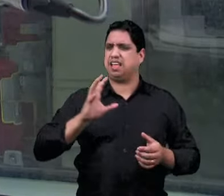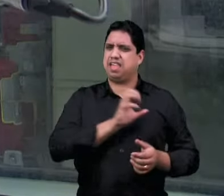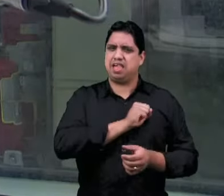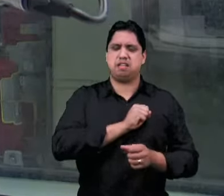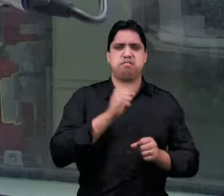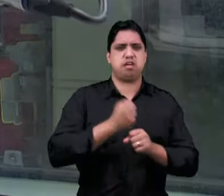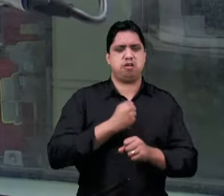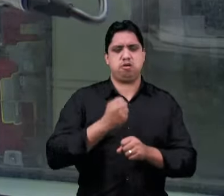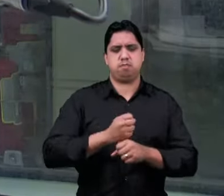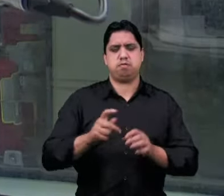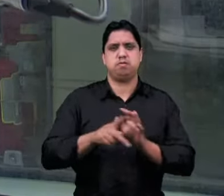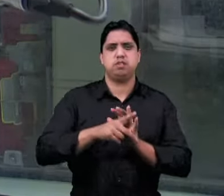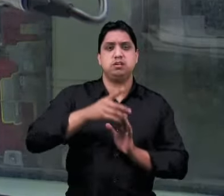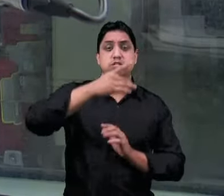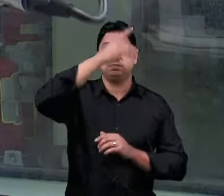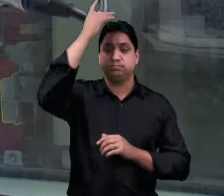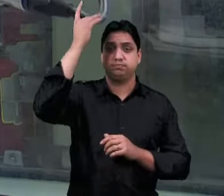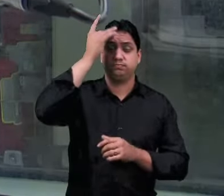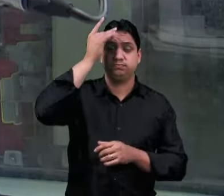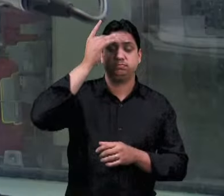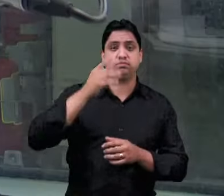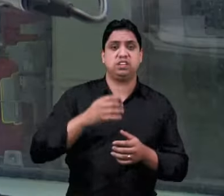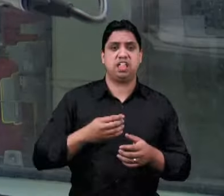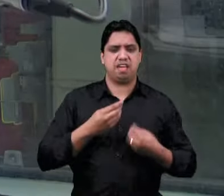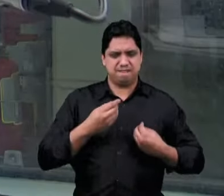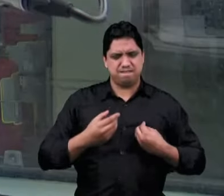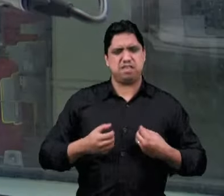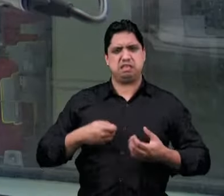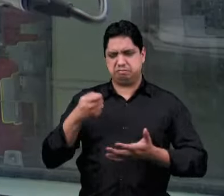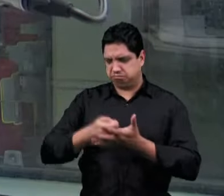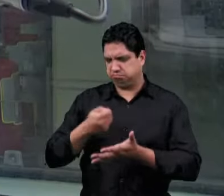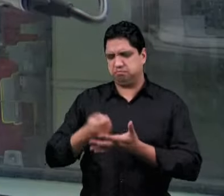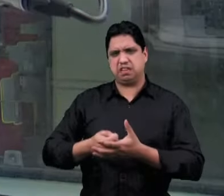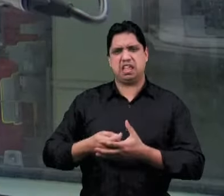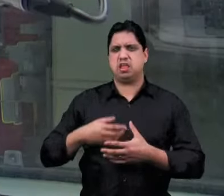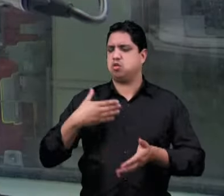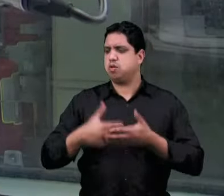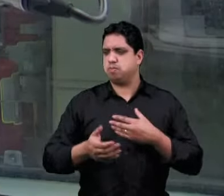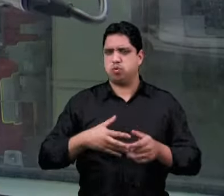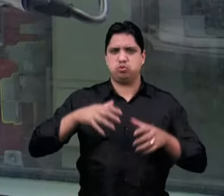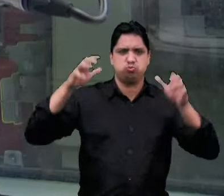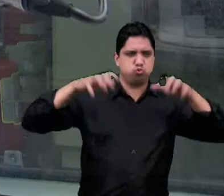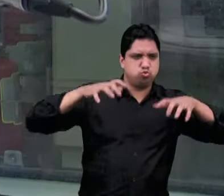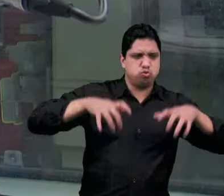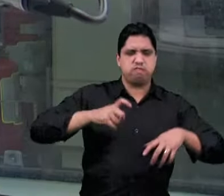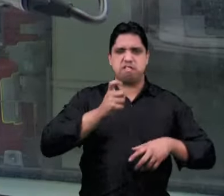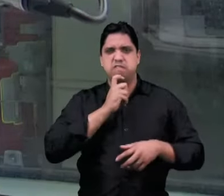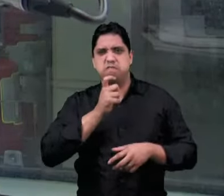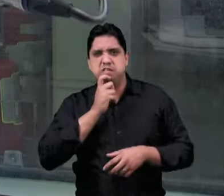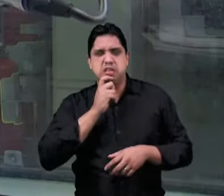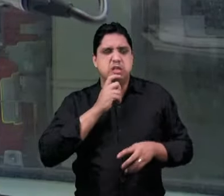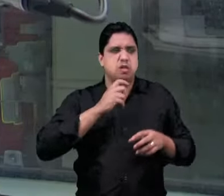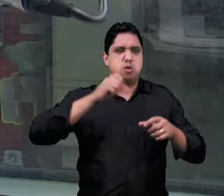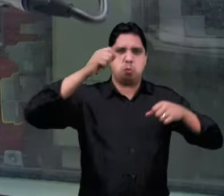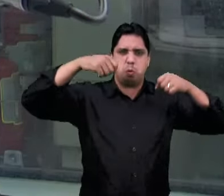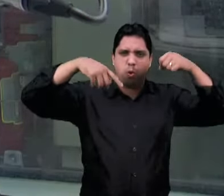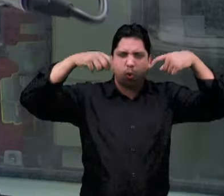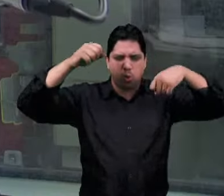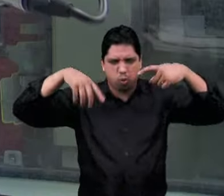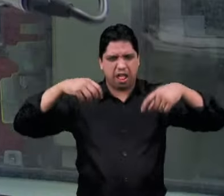obra, que se entregam pela obra, que enfrentam chuva, frio, neve,